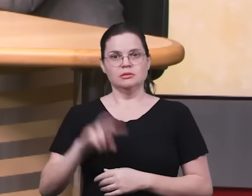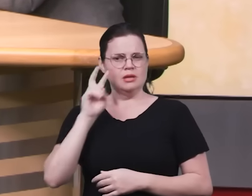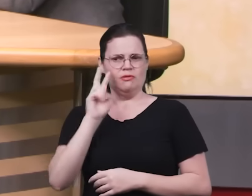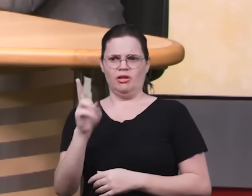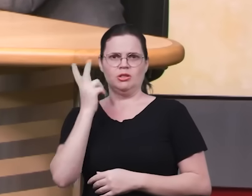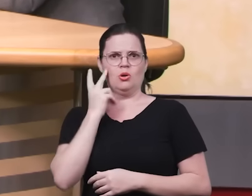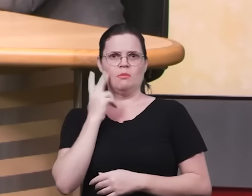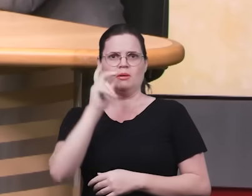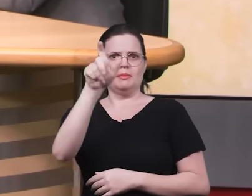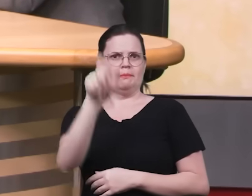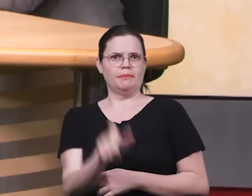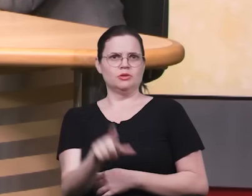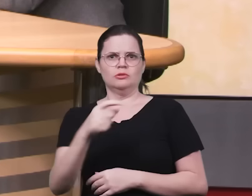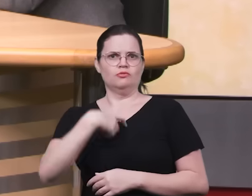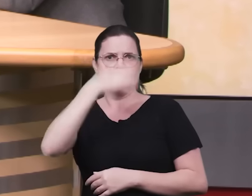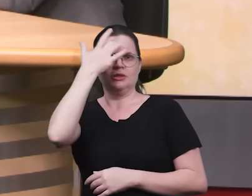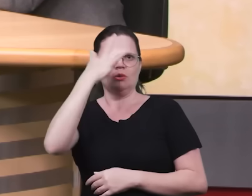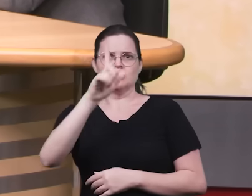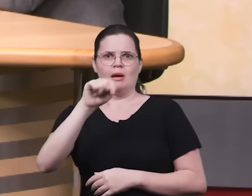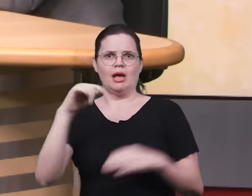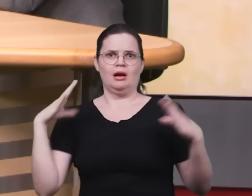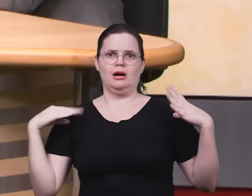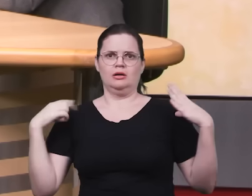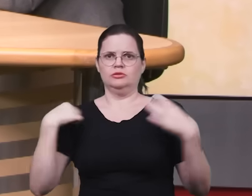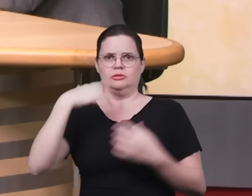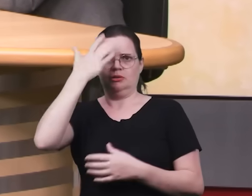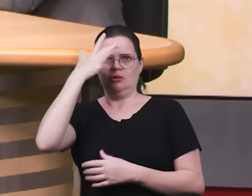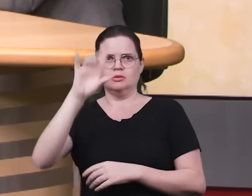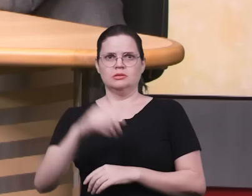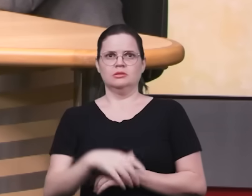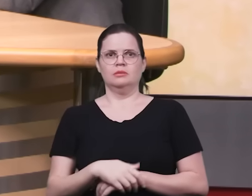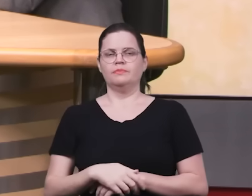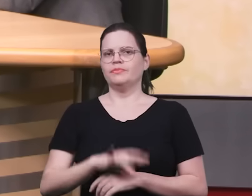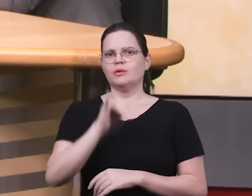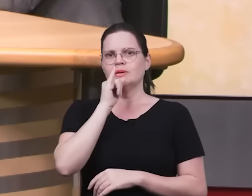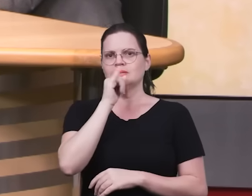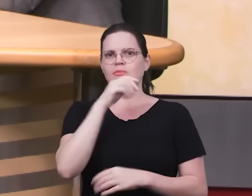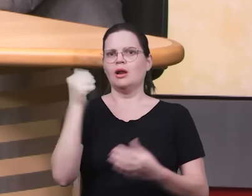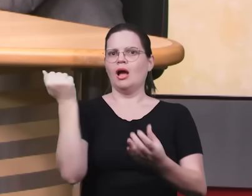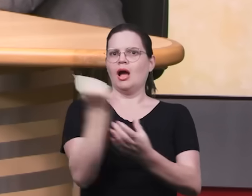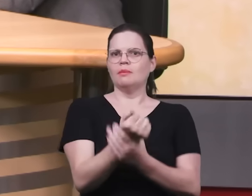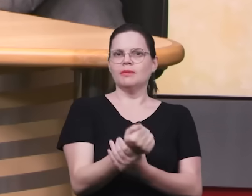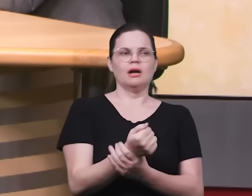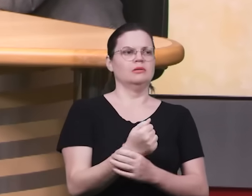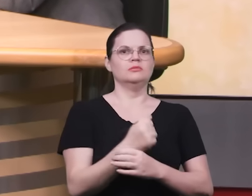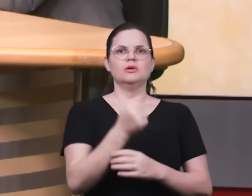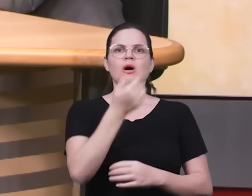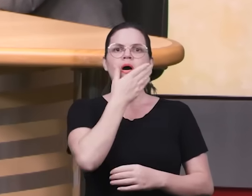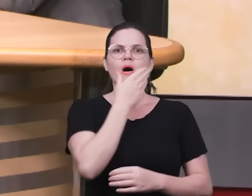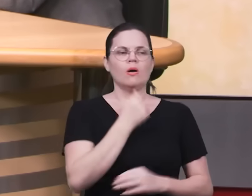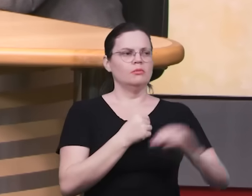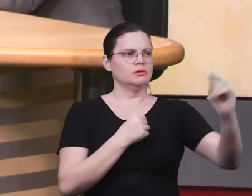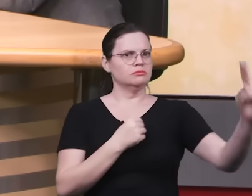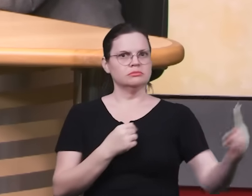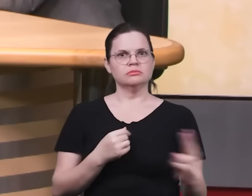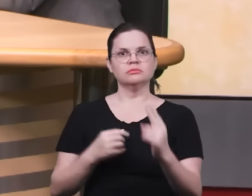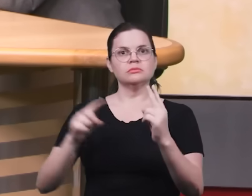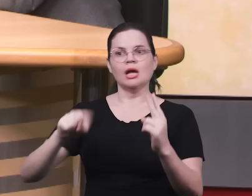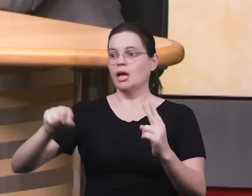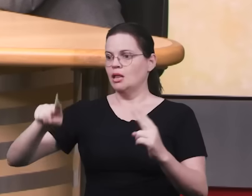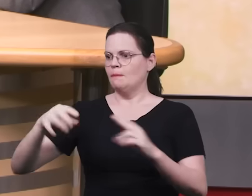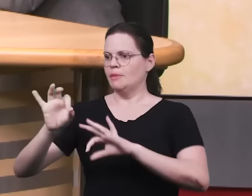físico. Exato. Uma pessoa, você nem sabe que é um anjo. Ela faz igual Abraão, chegou até comigo, fez até uma refeição com